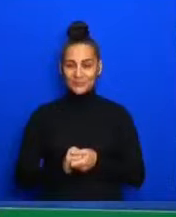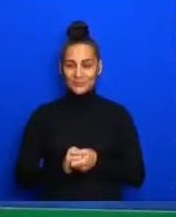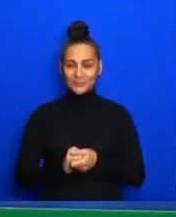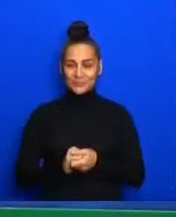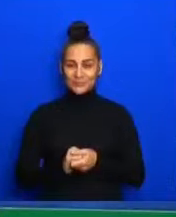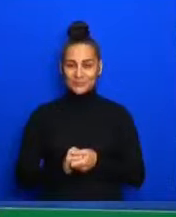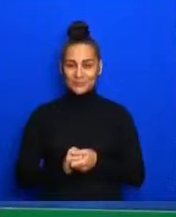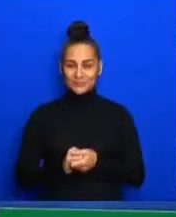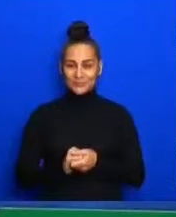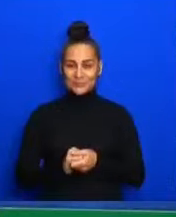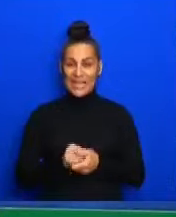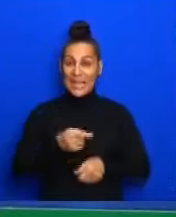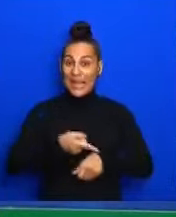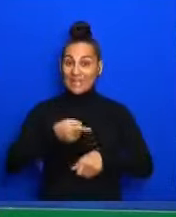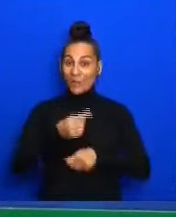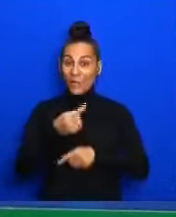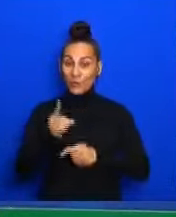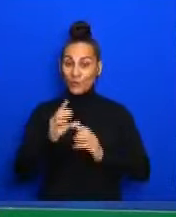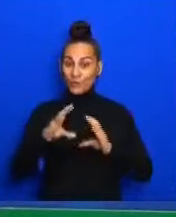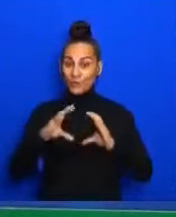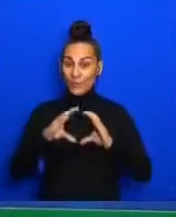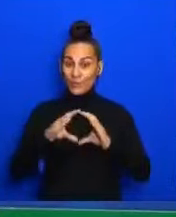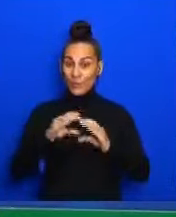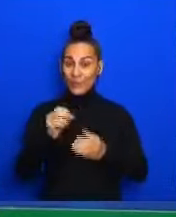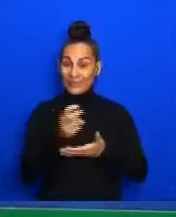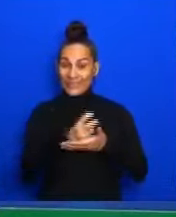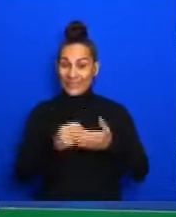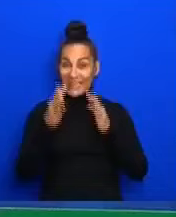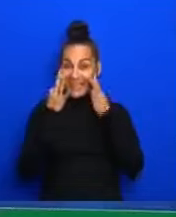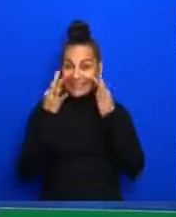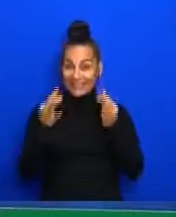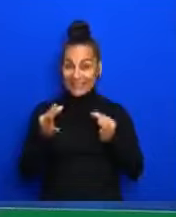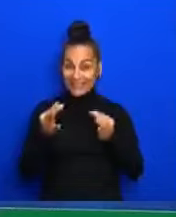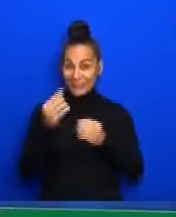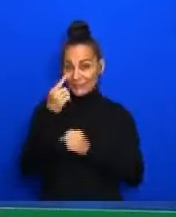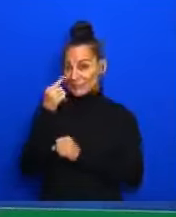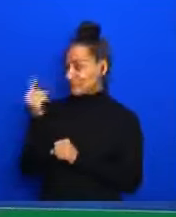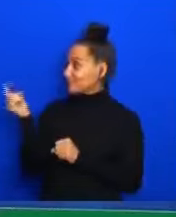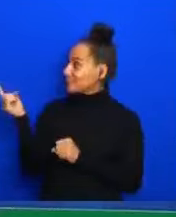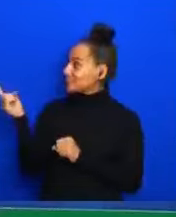agora! Agora a última dezena da quina, atenção!